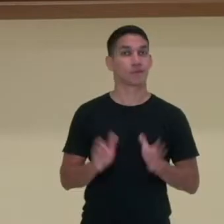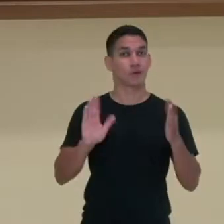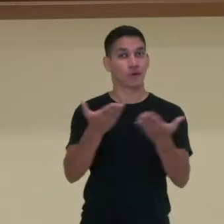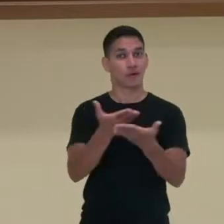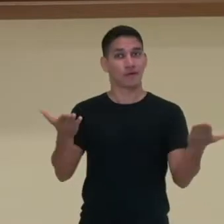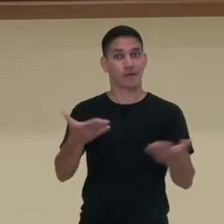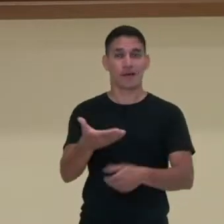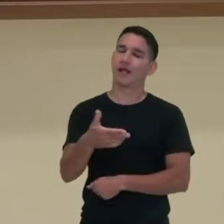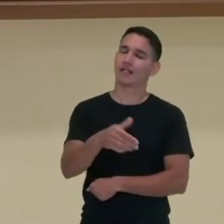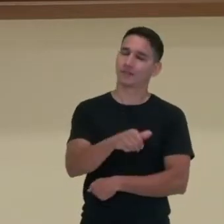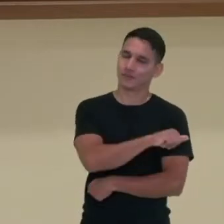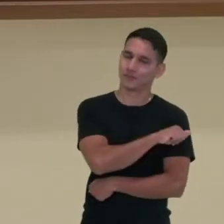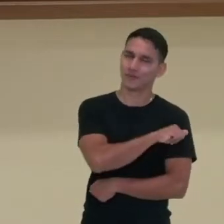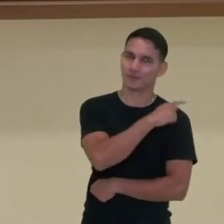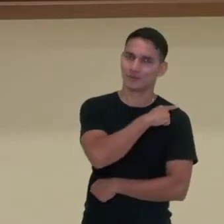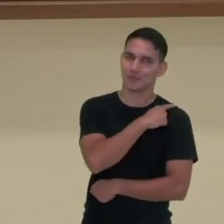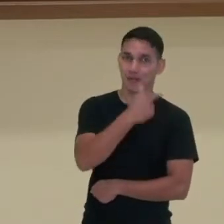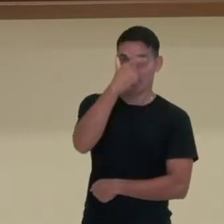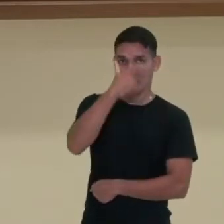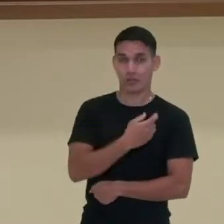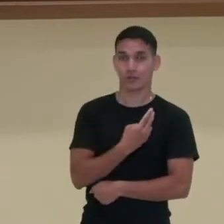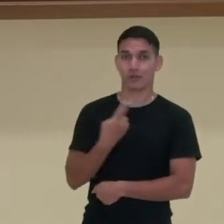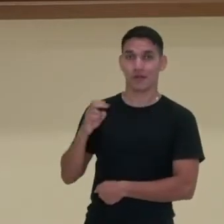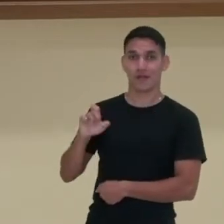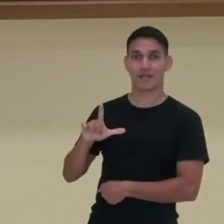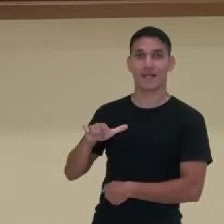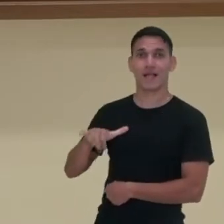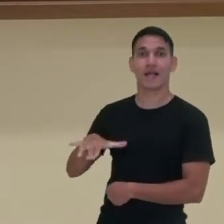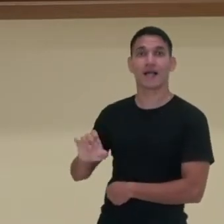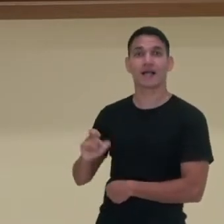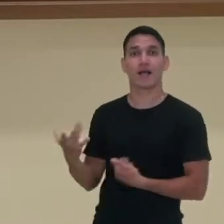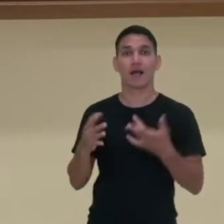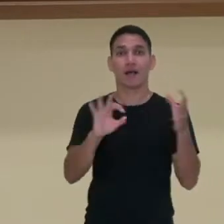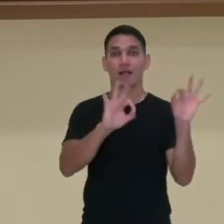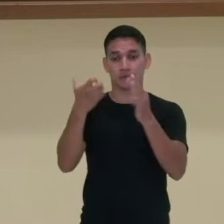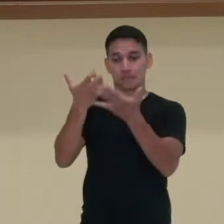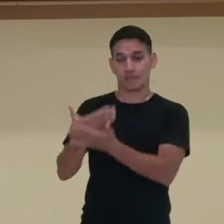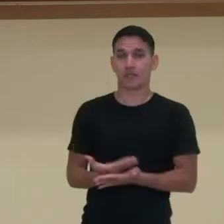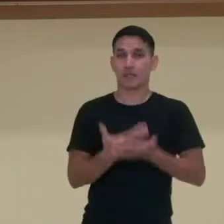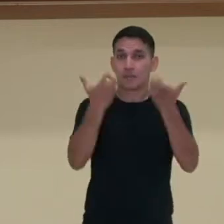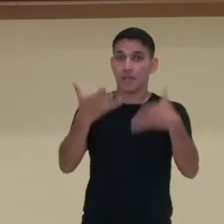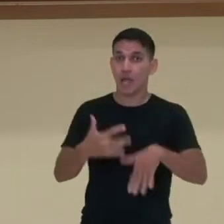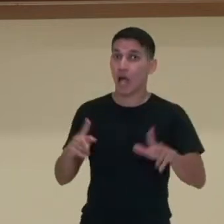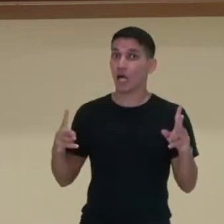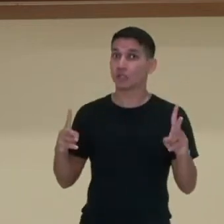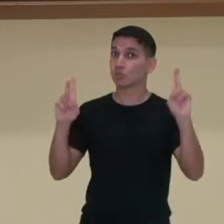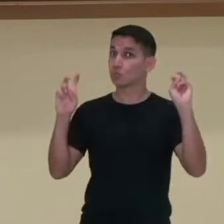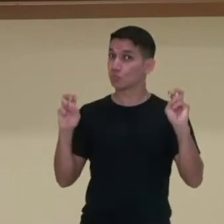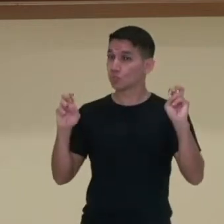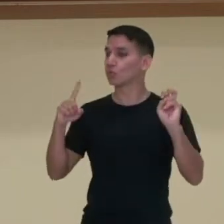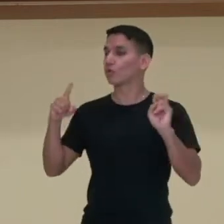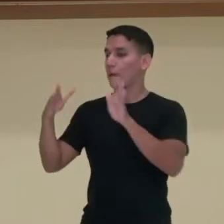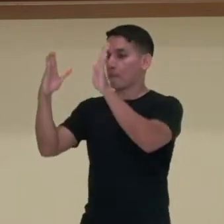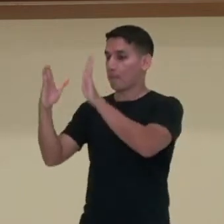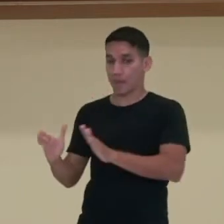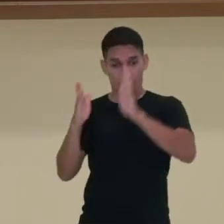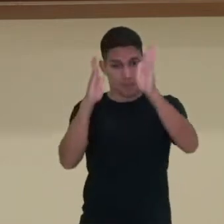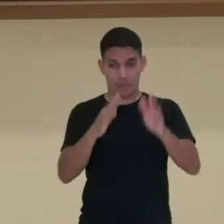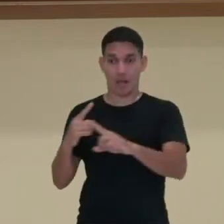Olá, estudante da primeira série, eu sou a professora Eliane e nessa aula nós vamos falar sobre multiplicação de matrizes. Então acompanhe aqui